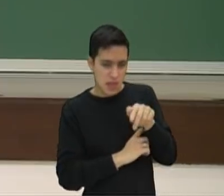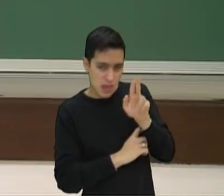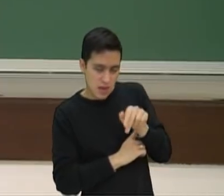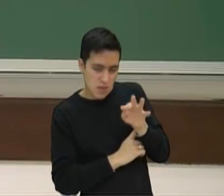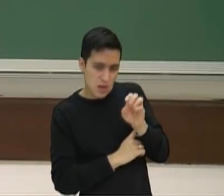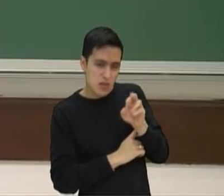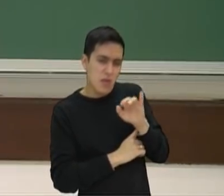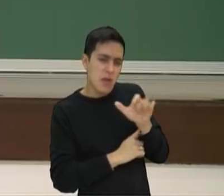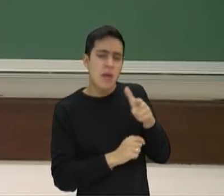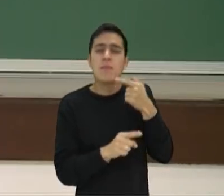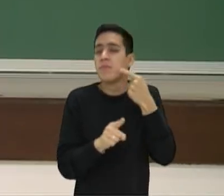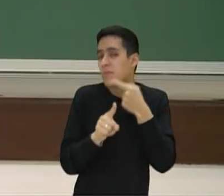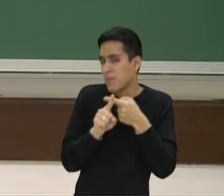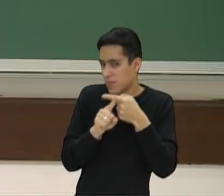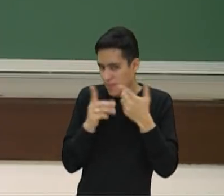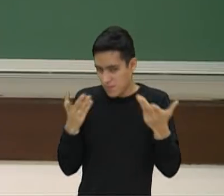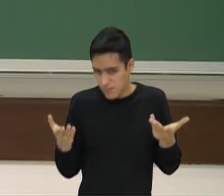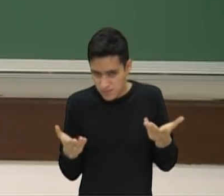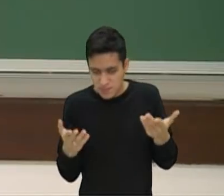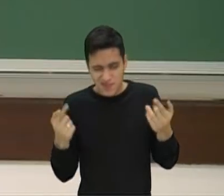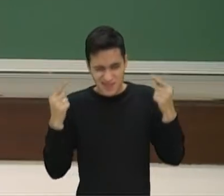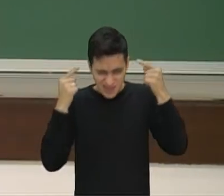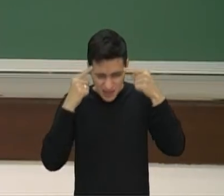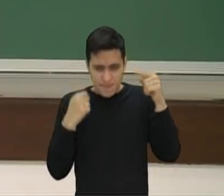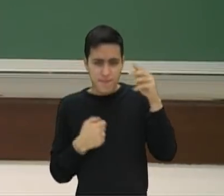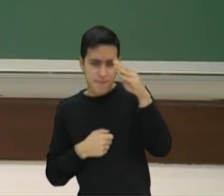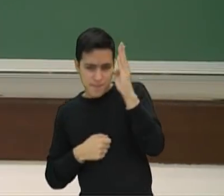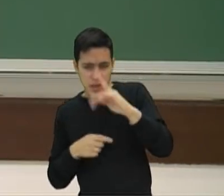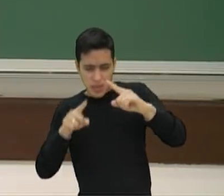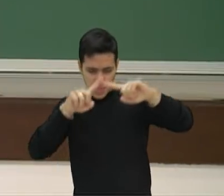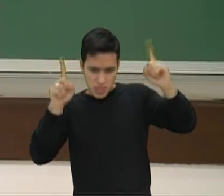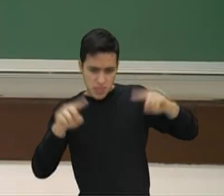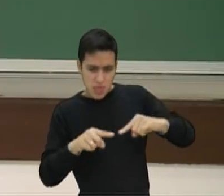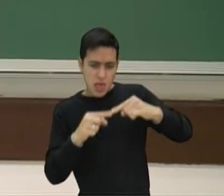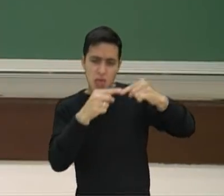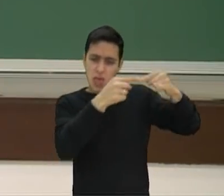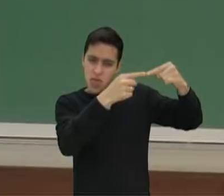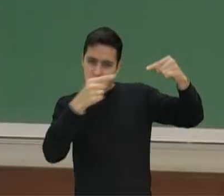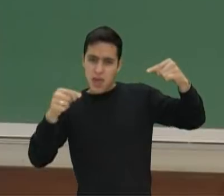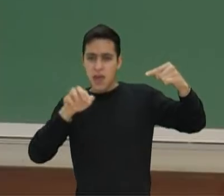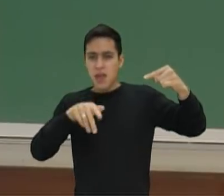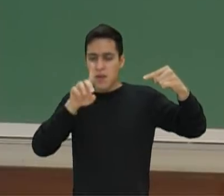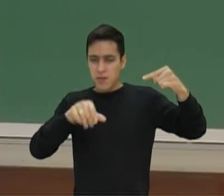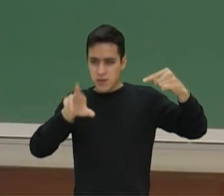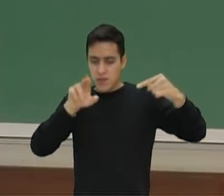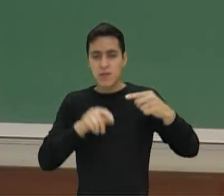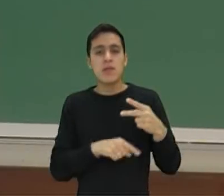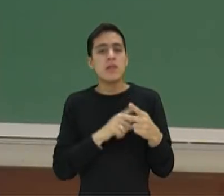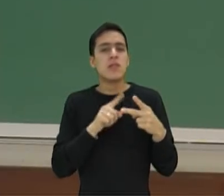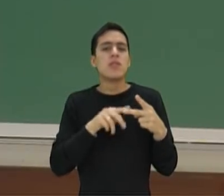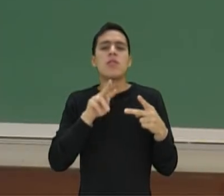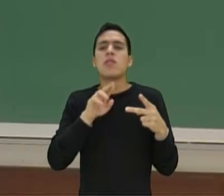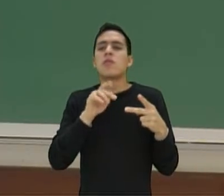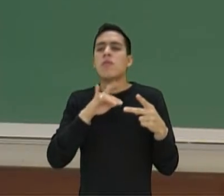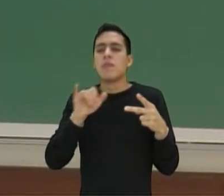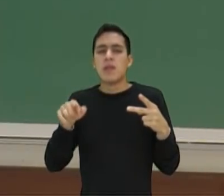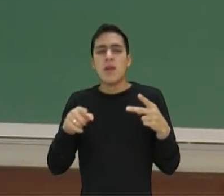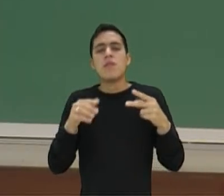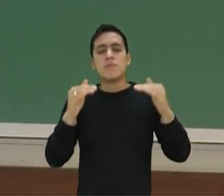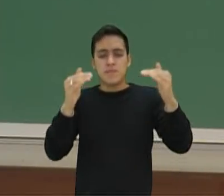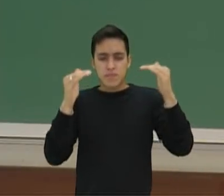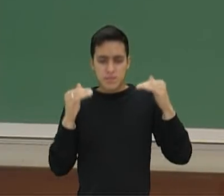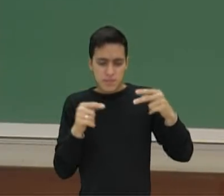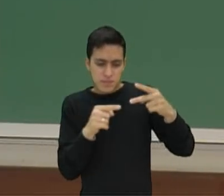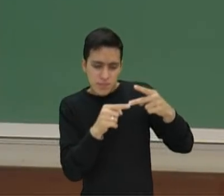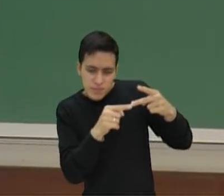Equatorial, por que equatorial? Passa ali na linha do Equador. Tropical, logo abaixo da linha do Equador,